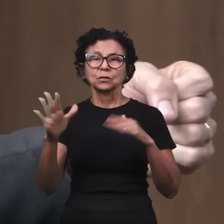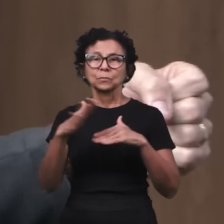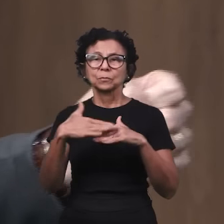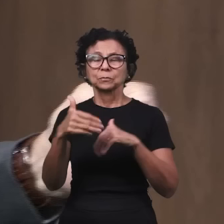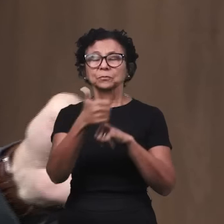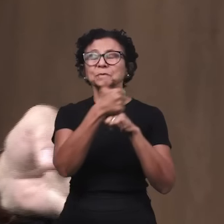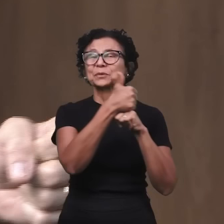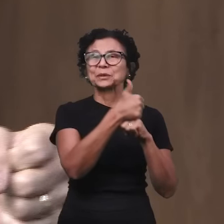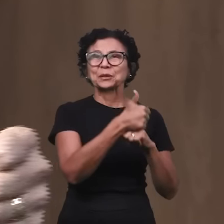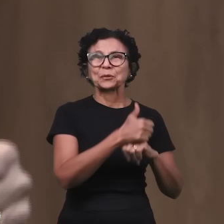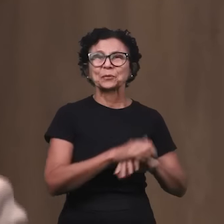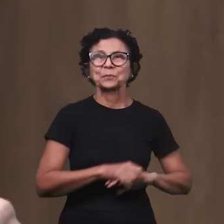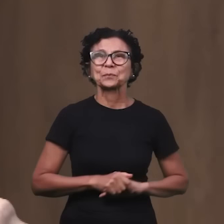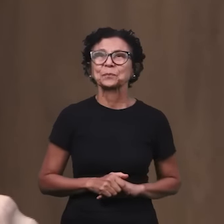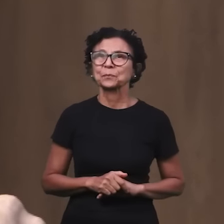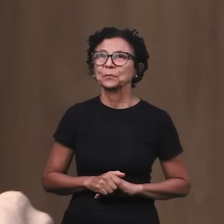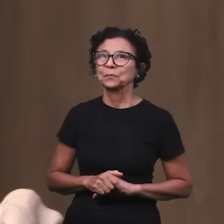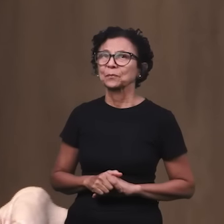Permita aqui, Josias, Claro.